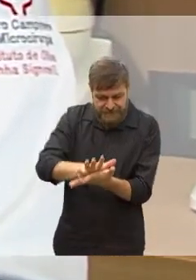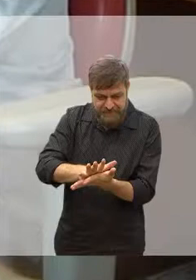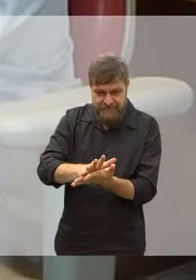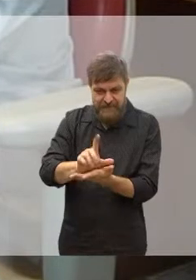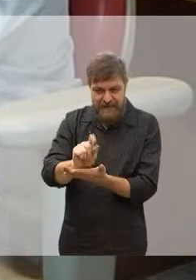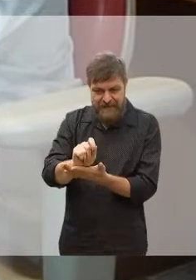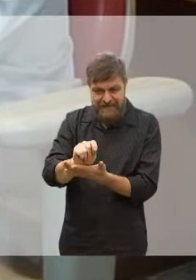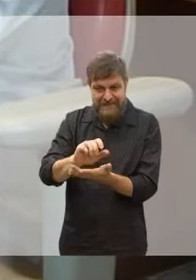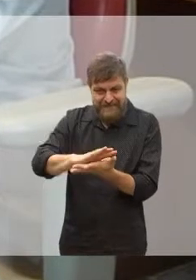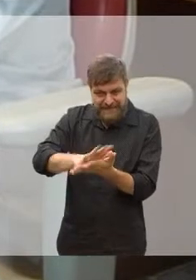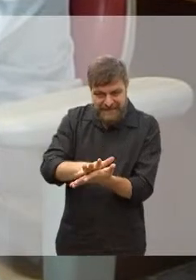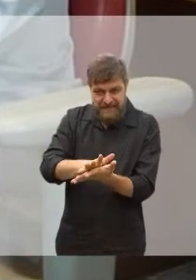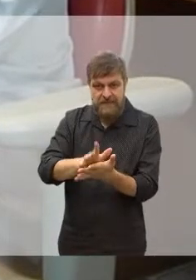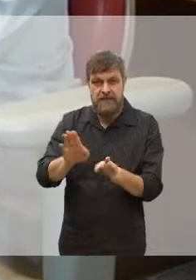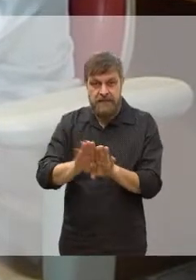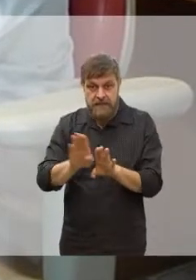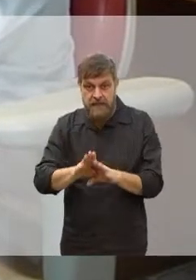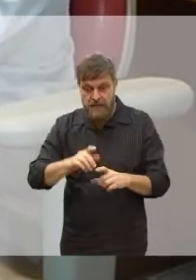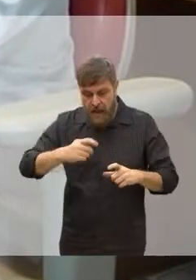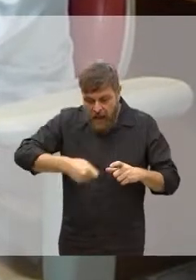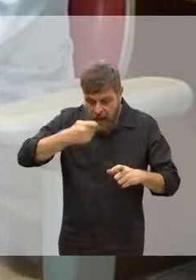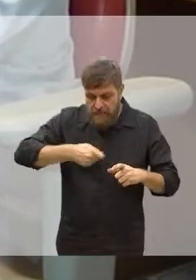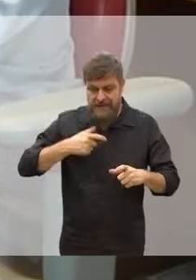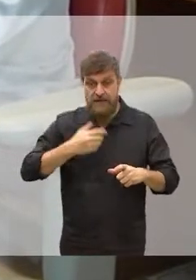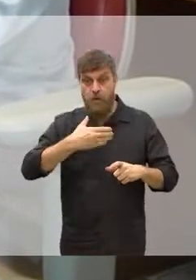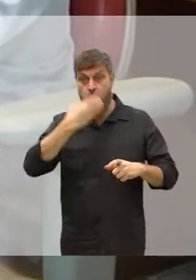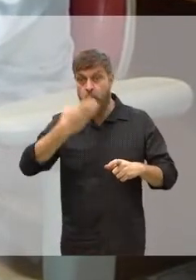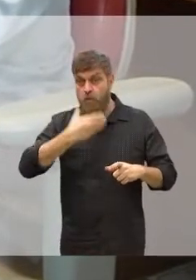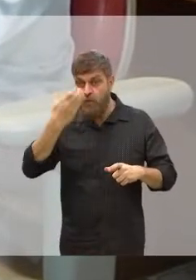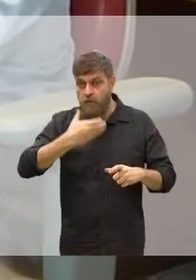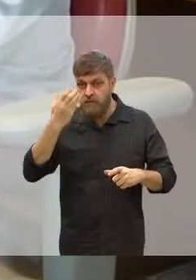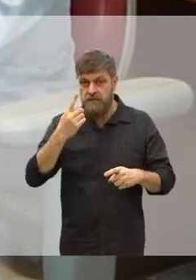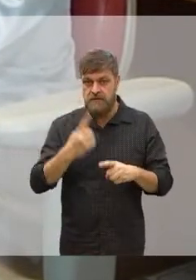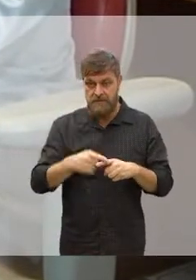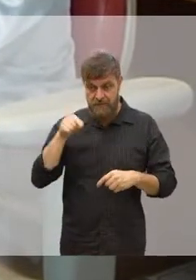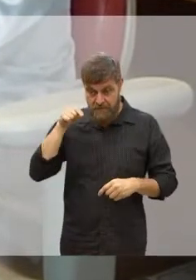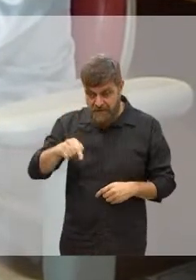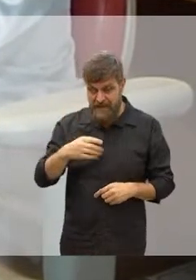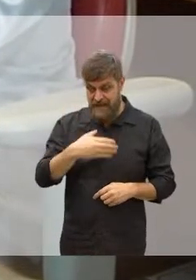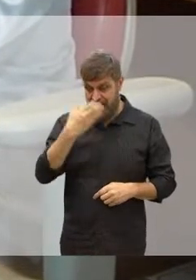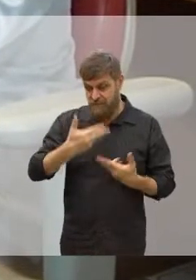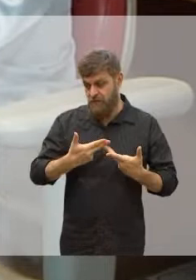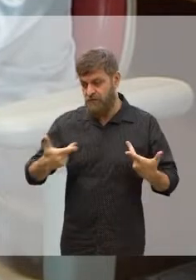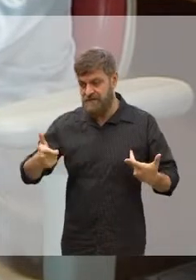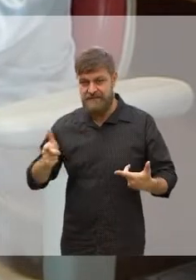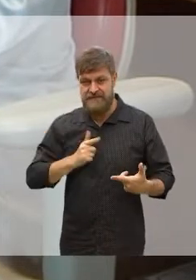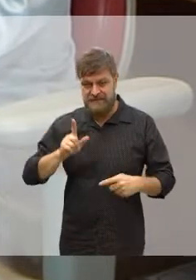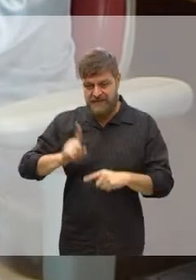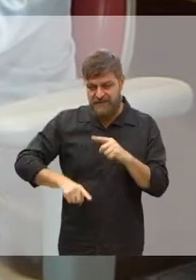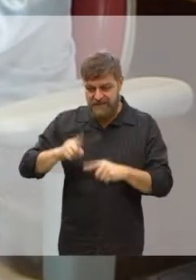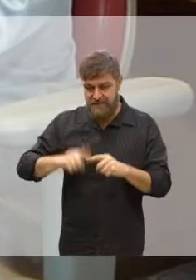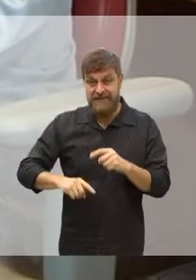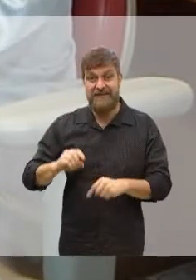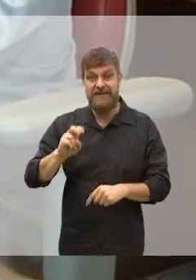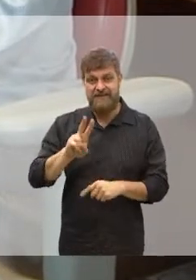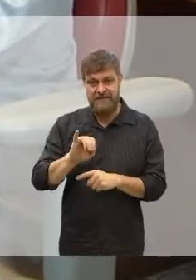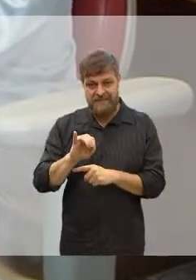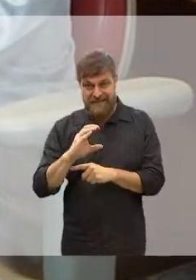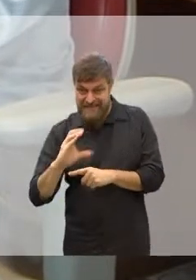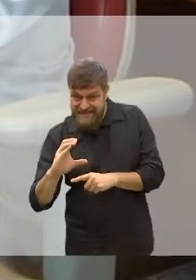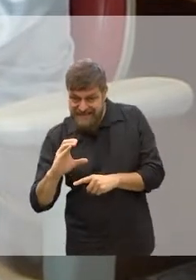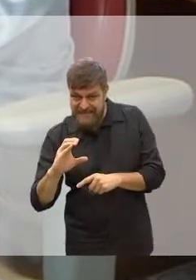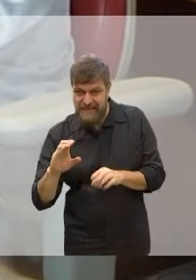É preciso incrementar a alimentação com frutas também, porque as frutas trazem outros elementos, além da vitamina C, que todo mundo